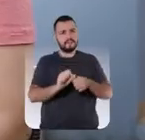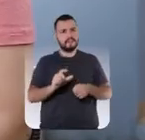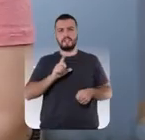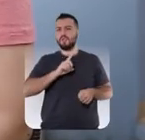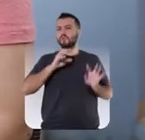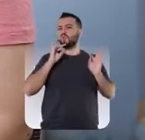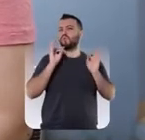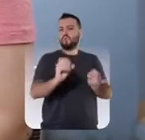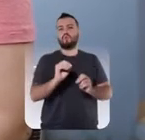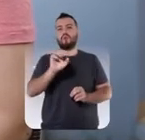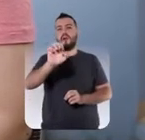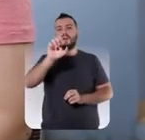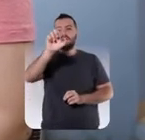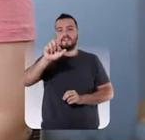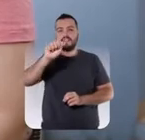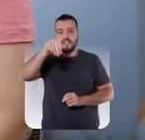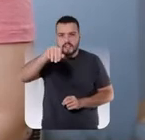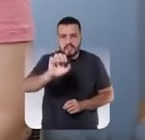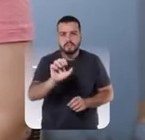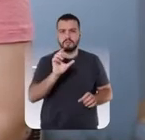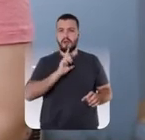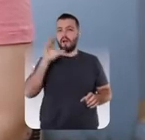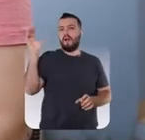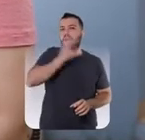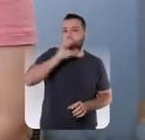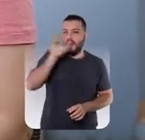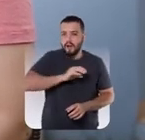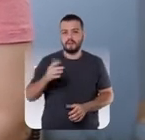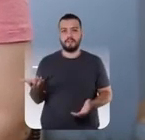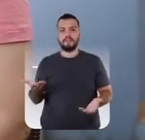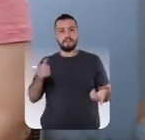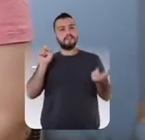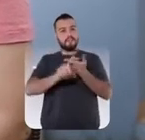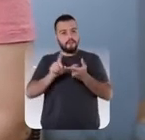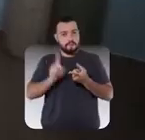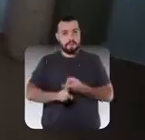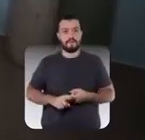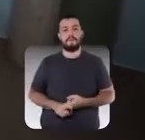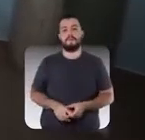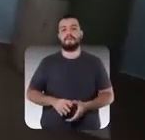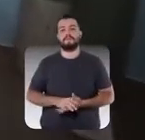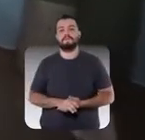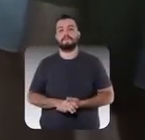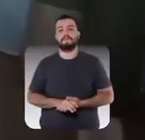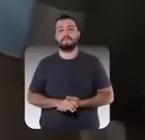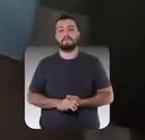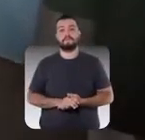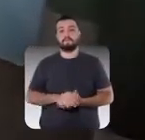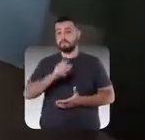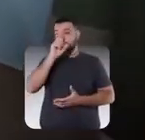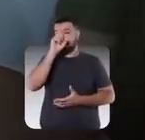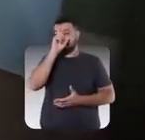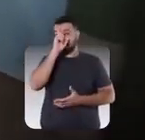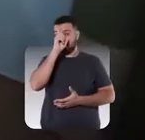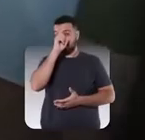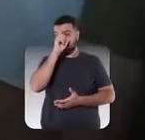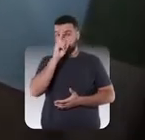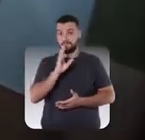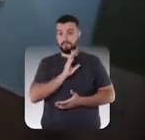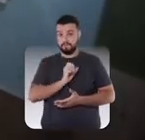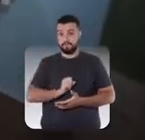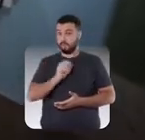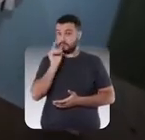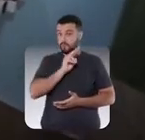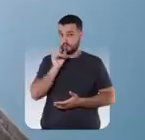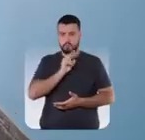nossos exames saiam com muita rapidez e agilidade também. O Hospital Balsas Urgente, ele praticamente é outro,